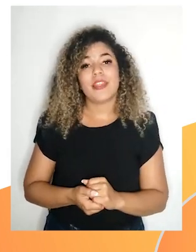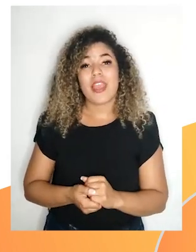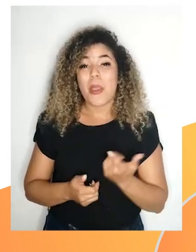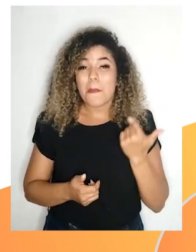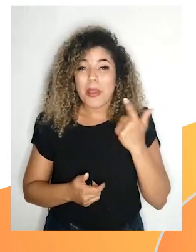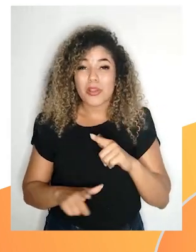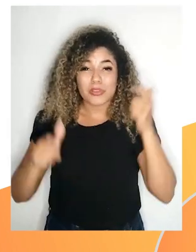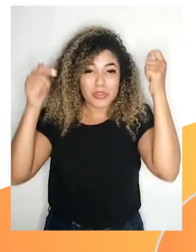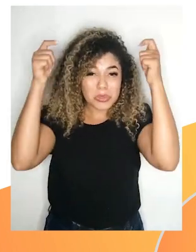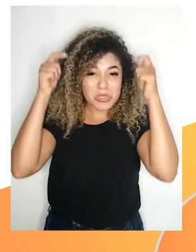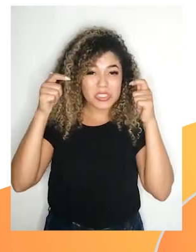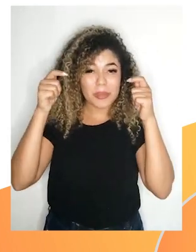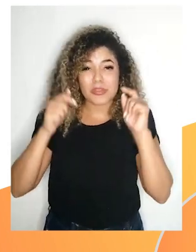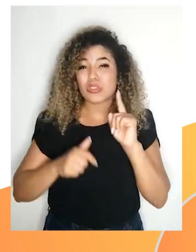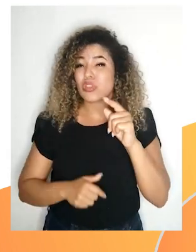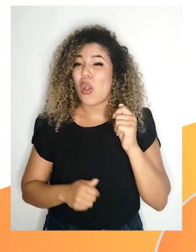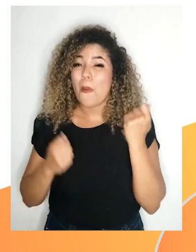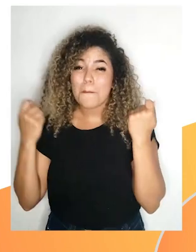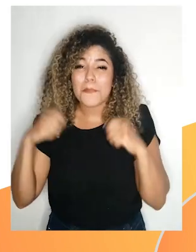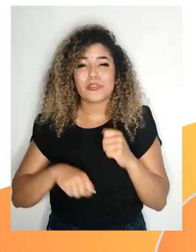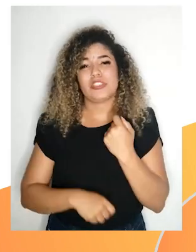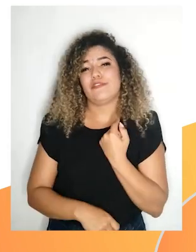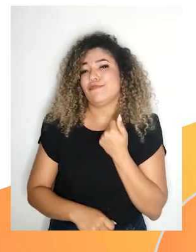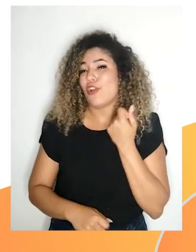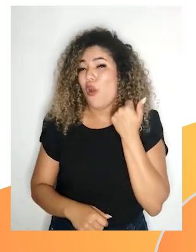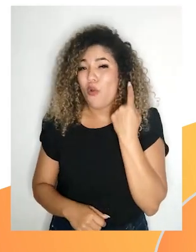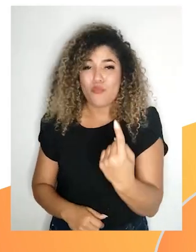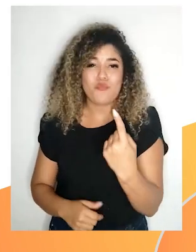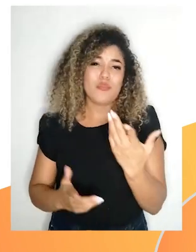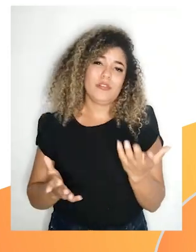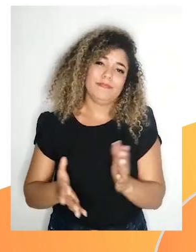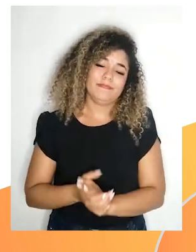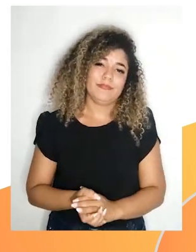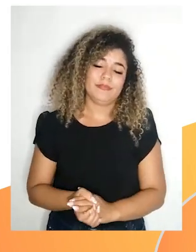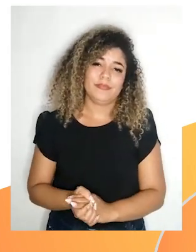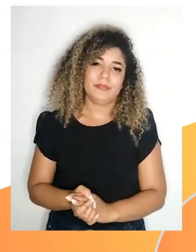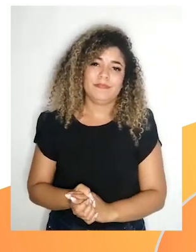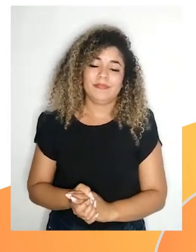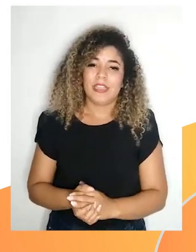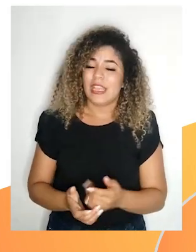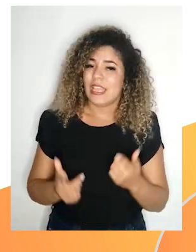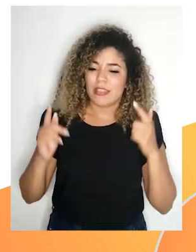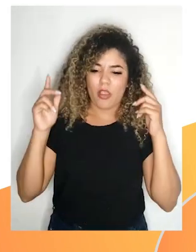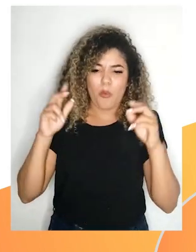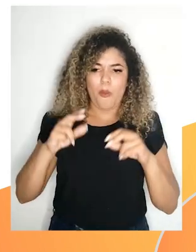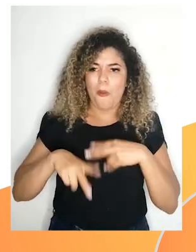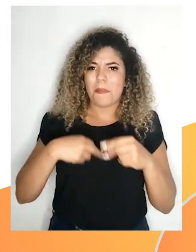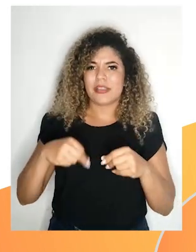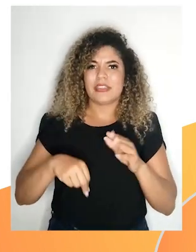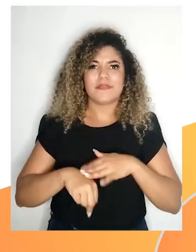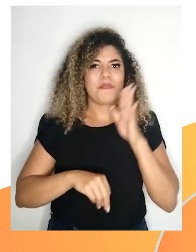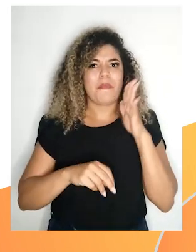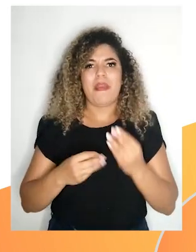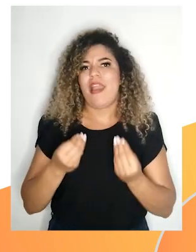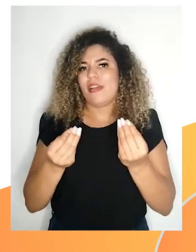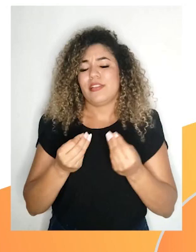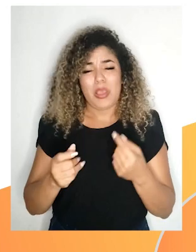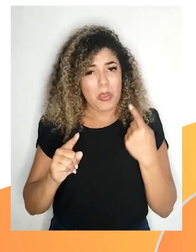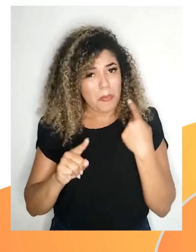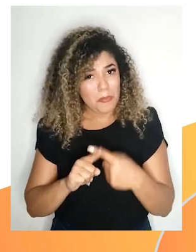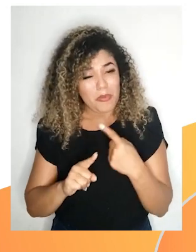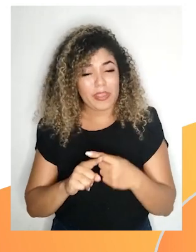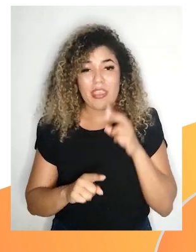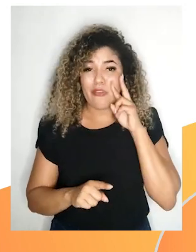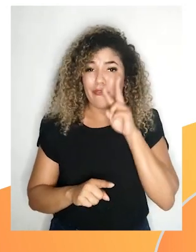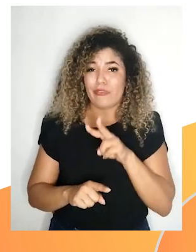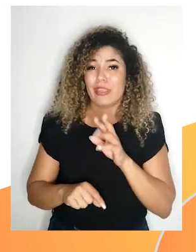ganhar o chapéu, a gente só tem uma possibilidade, é quando pescamos 1 e 1. Então, ele não é o prêmio que sai com maior frequência. Até porque a gente